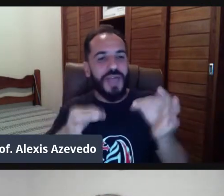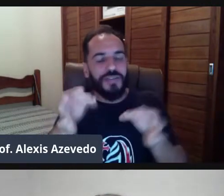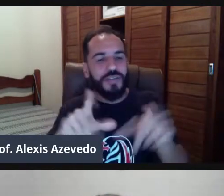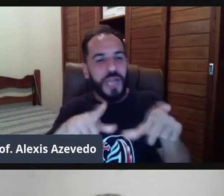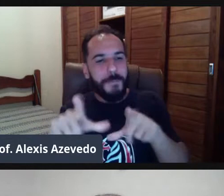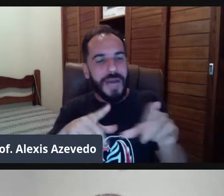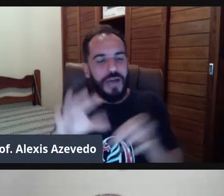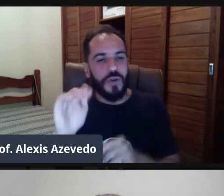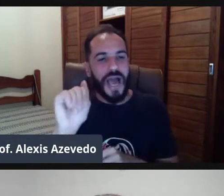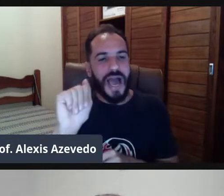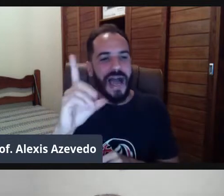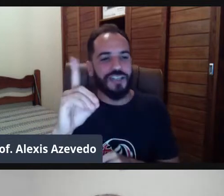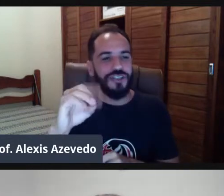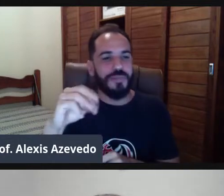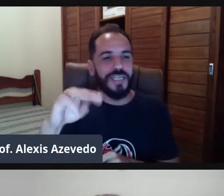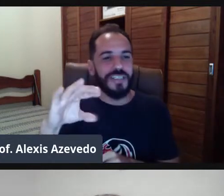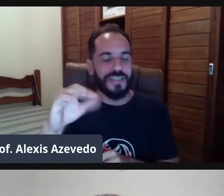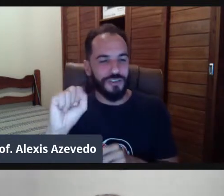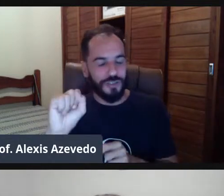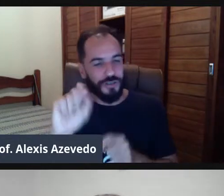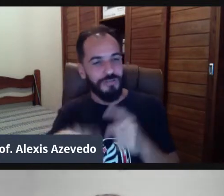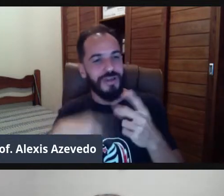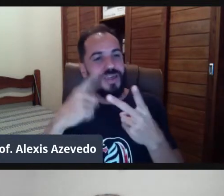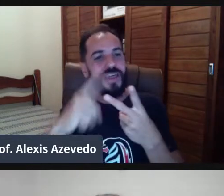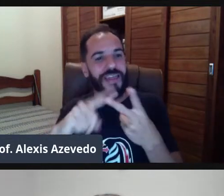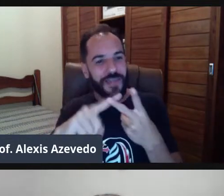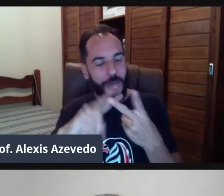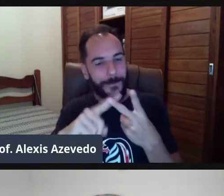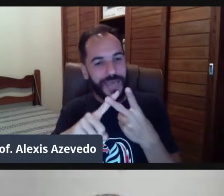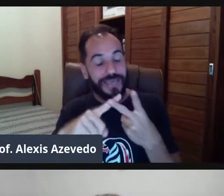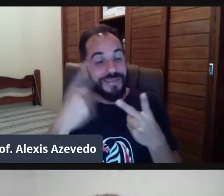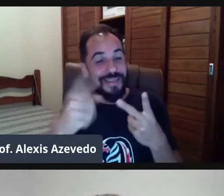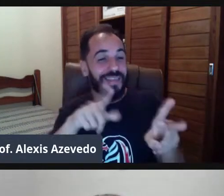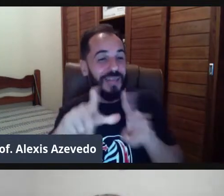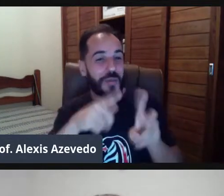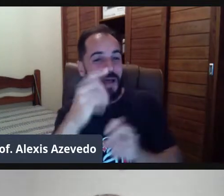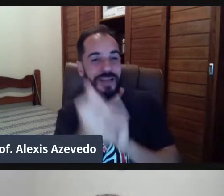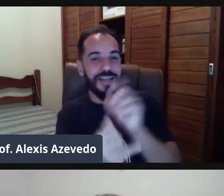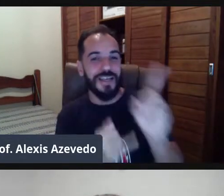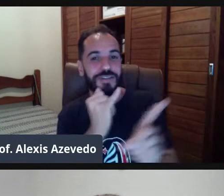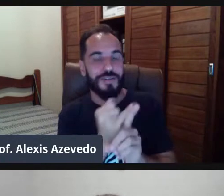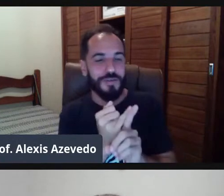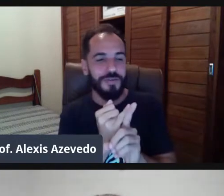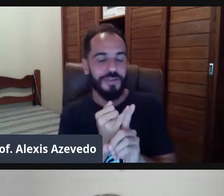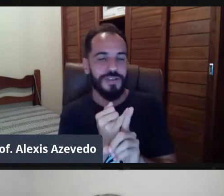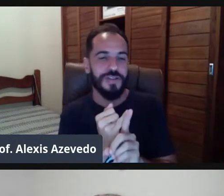esse modo remoto é muito